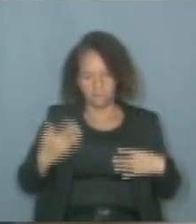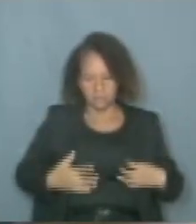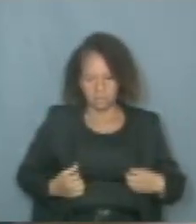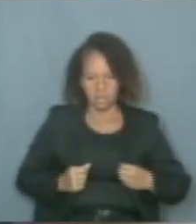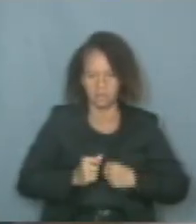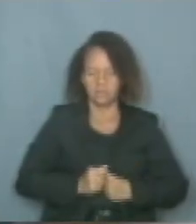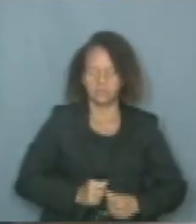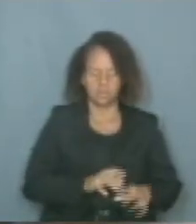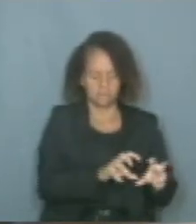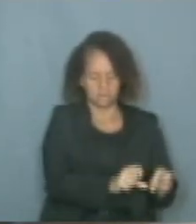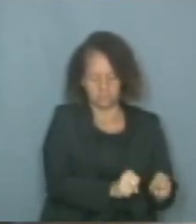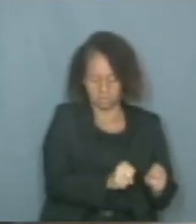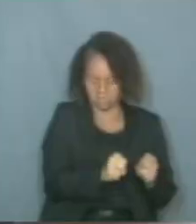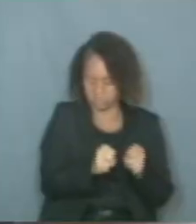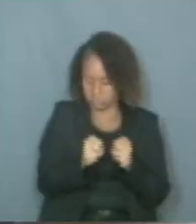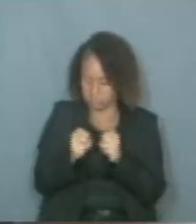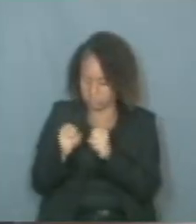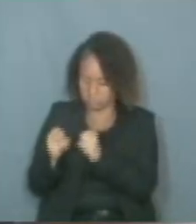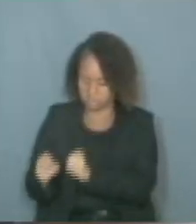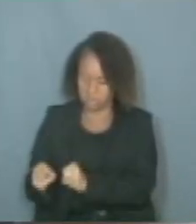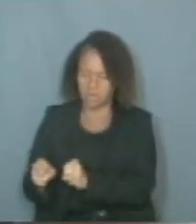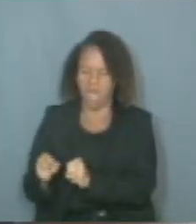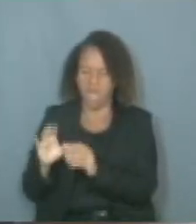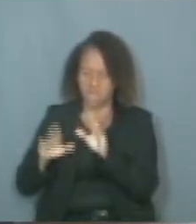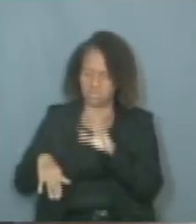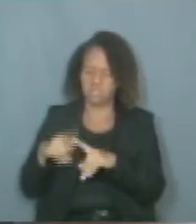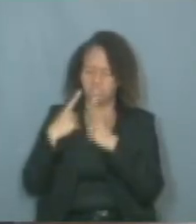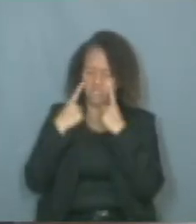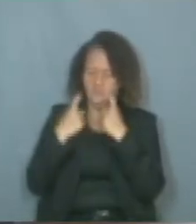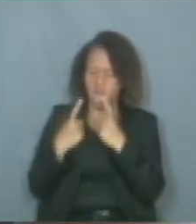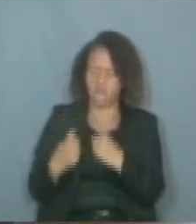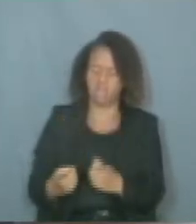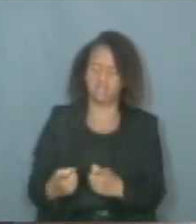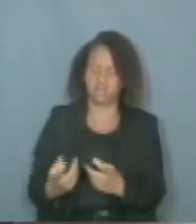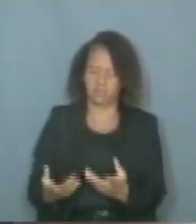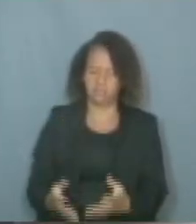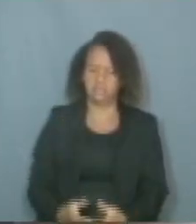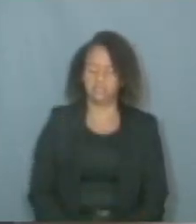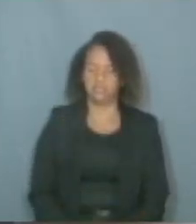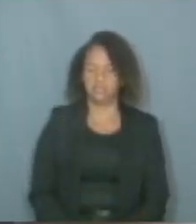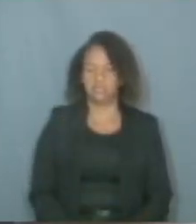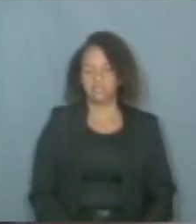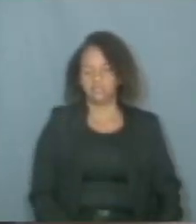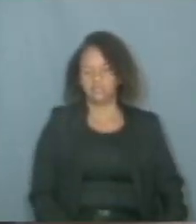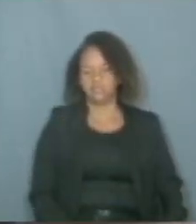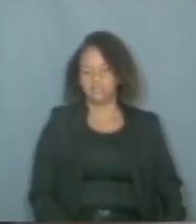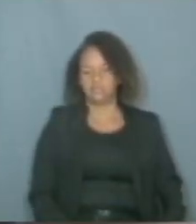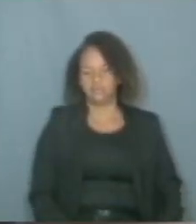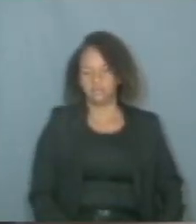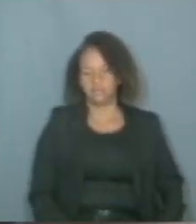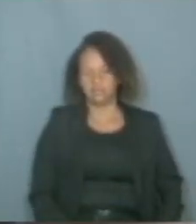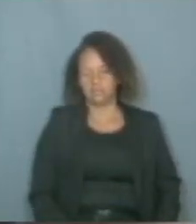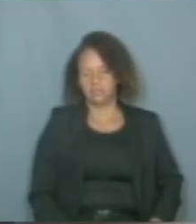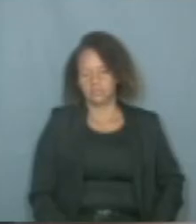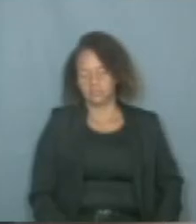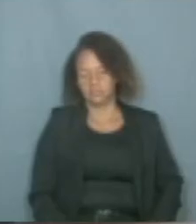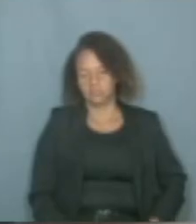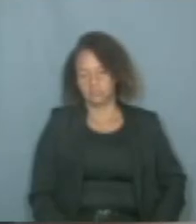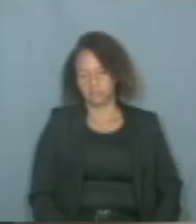serem removidas, muitas vezes com violência, do local onde elas se encontram.